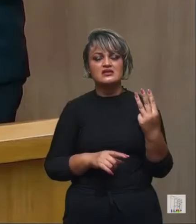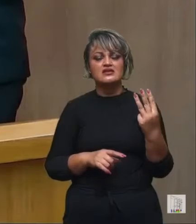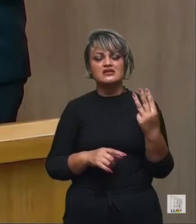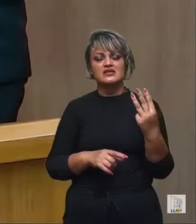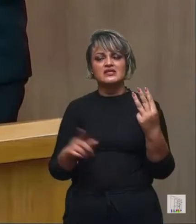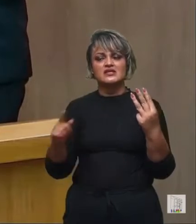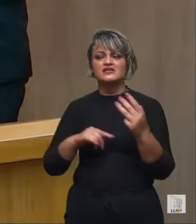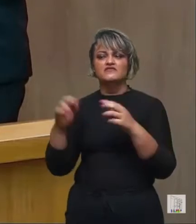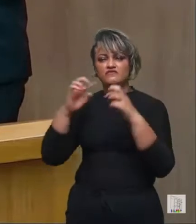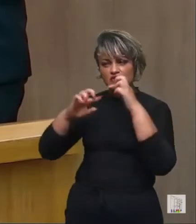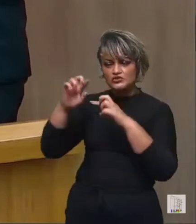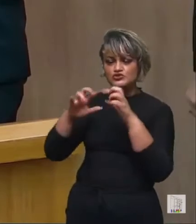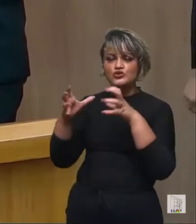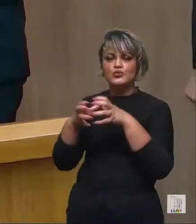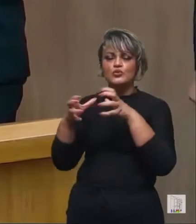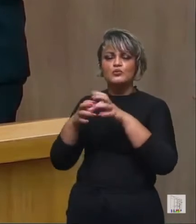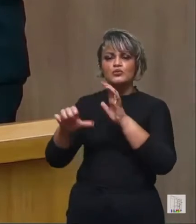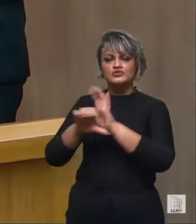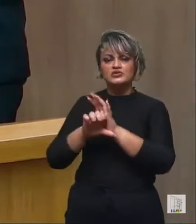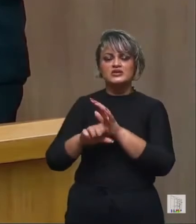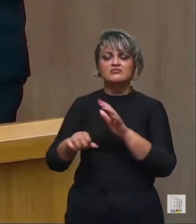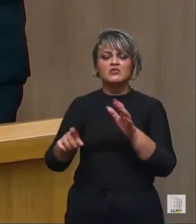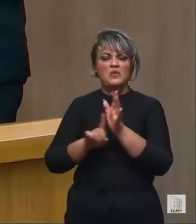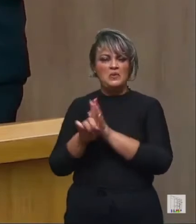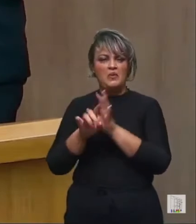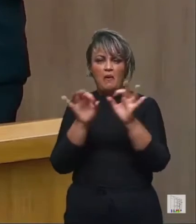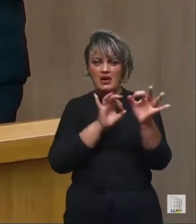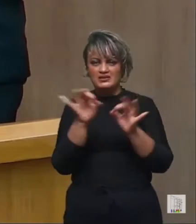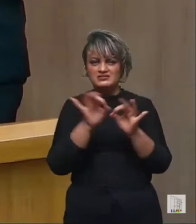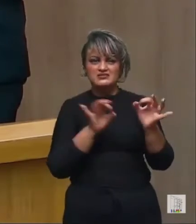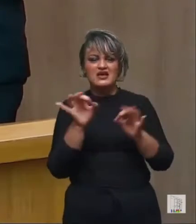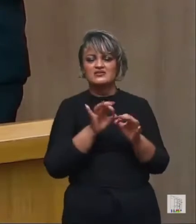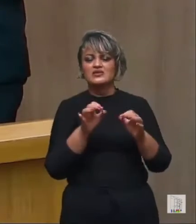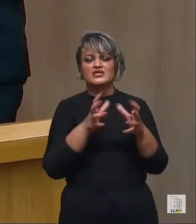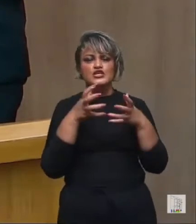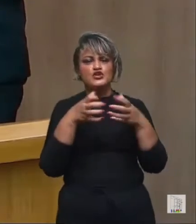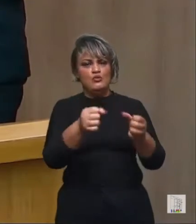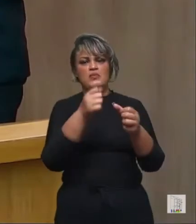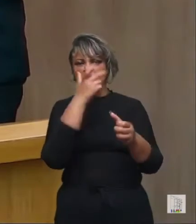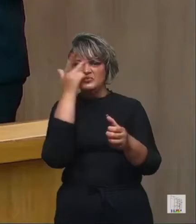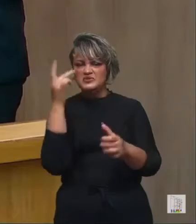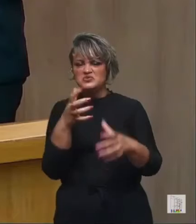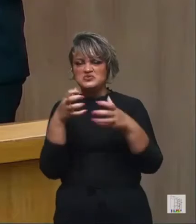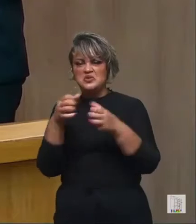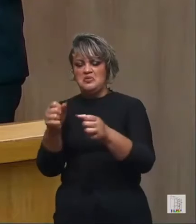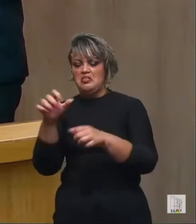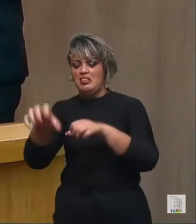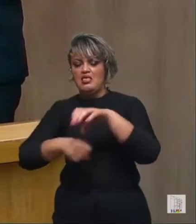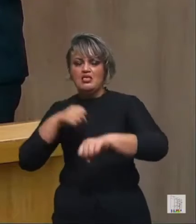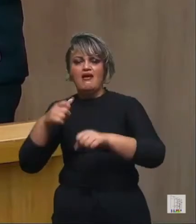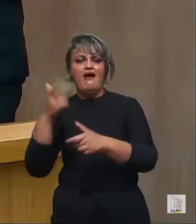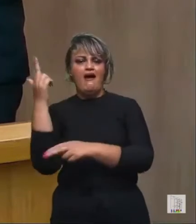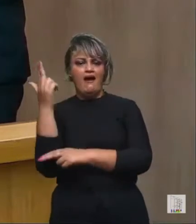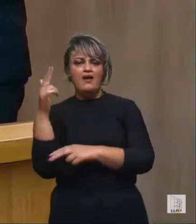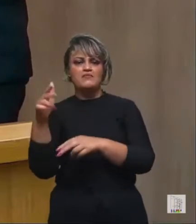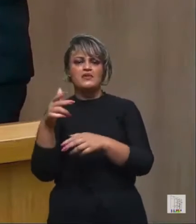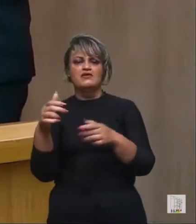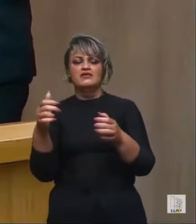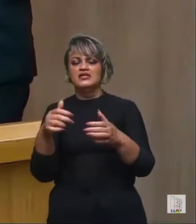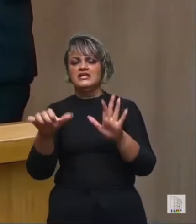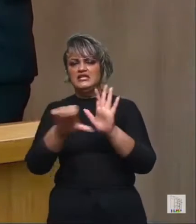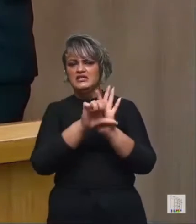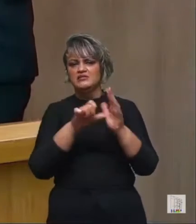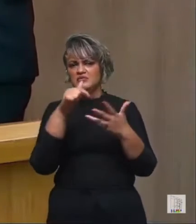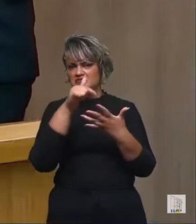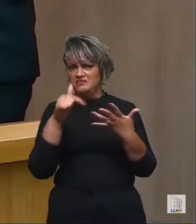organizado. Terrorismo, tráfico de seres humanos, tráfico de pessoas, tráfico de armas, auxílio à migração ilegal e crimes de ódio, que